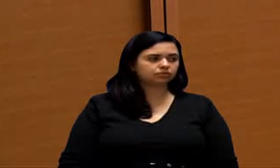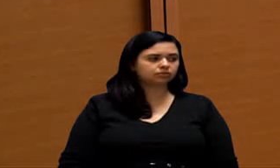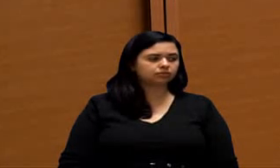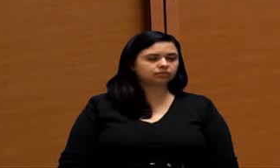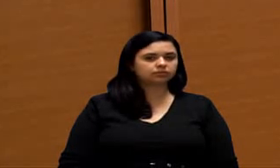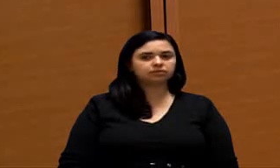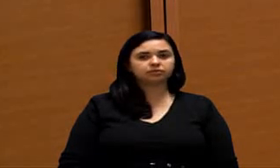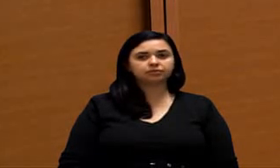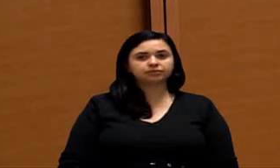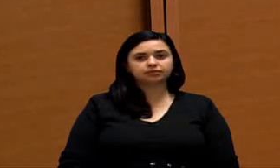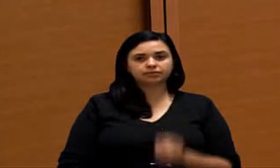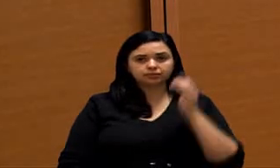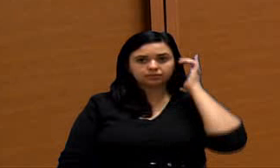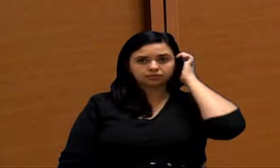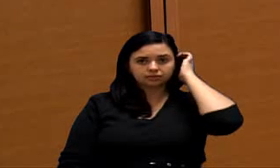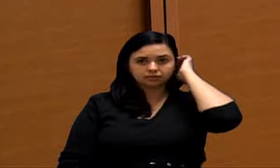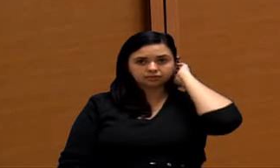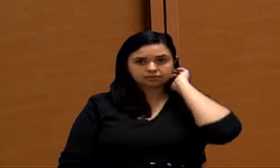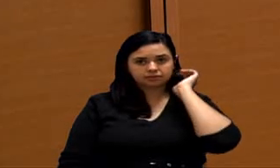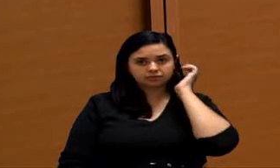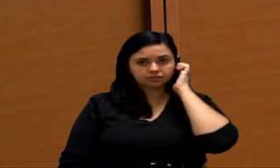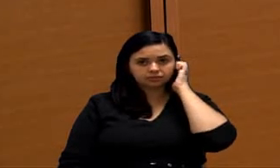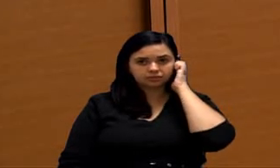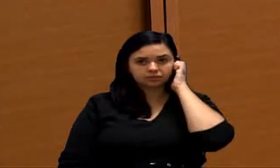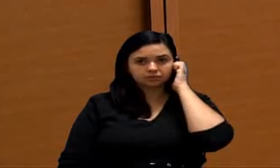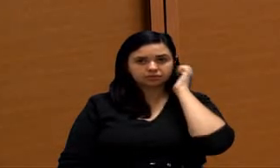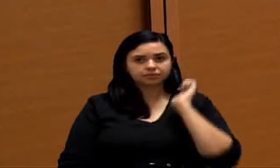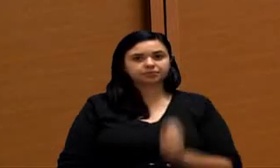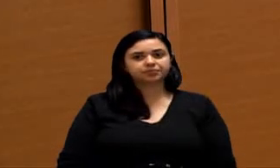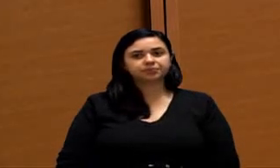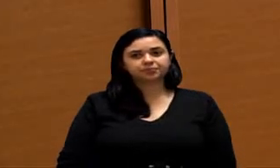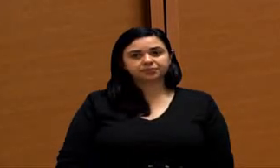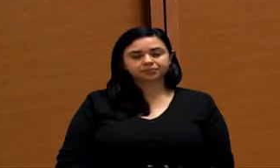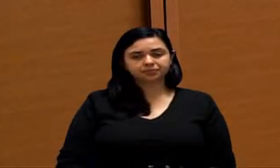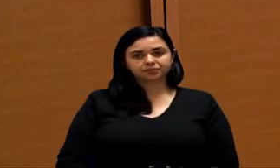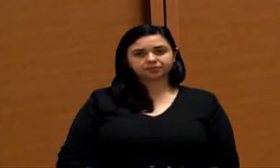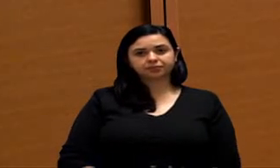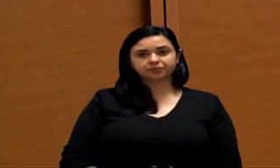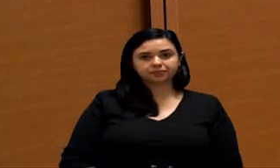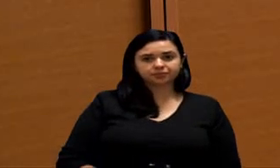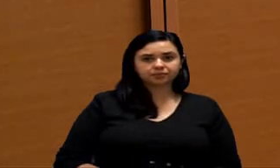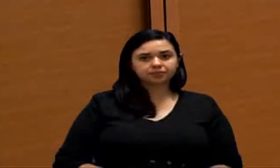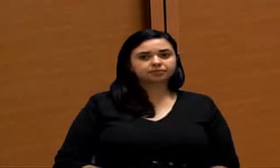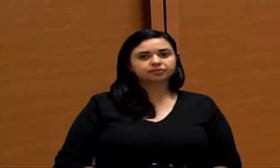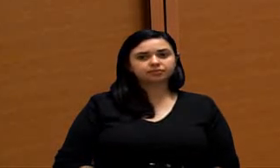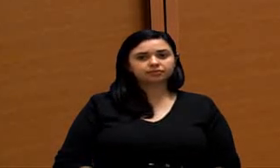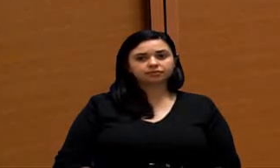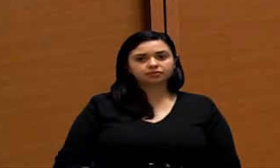Aplausos.